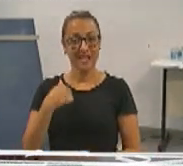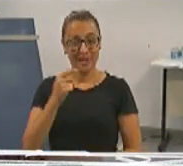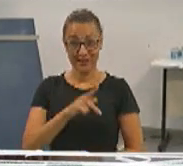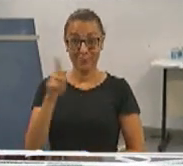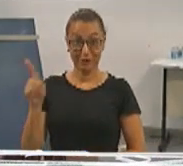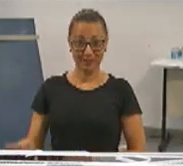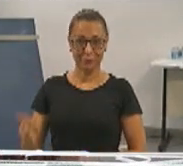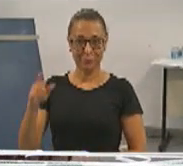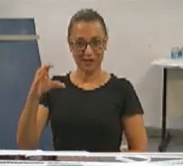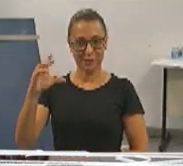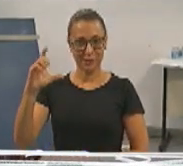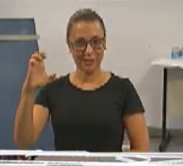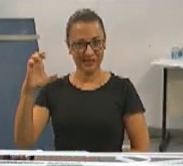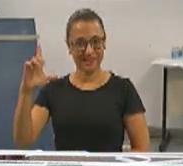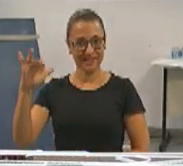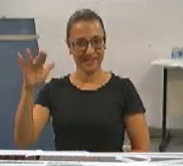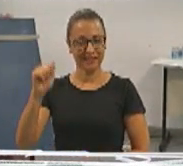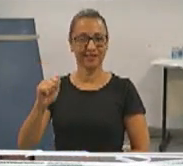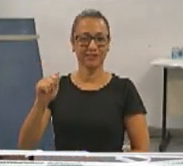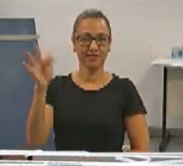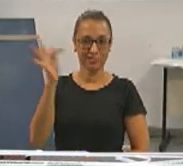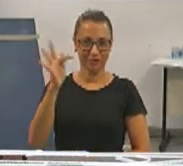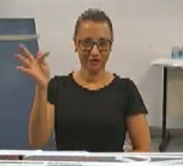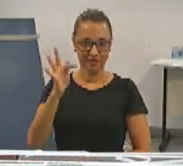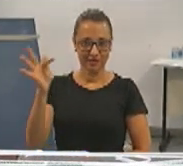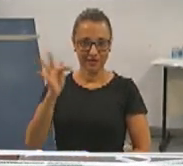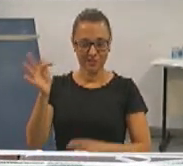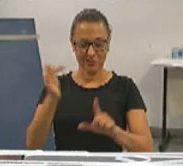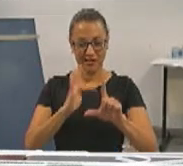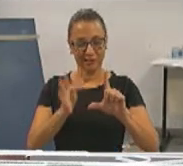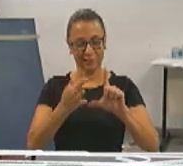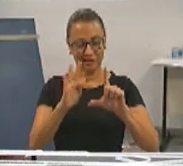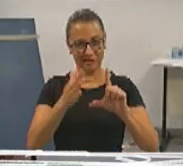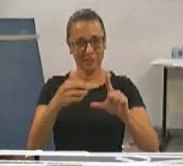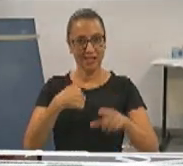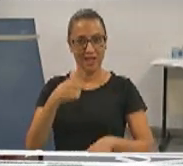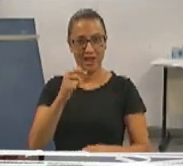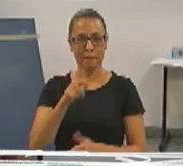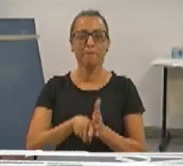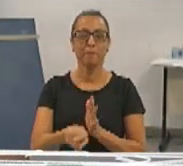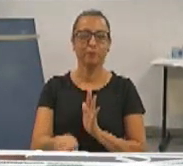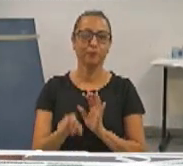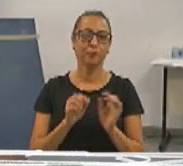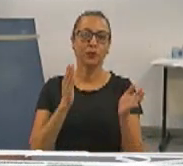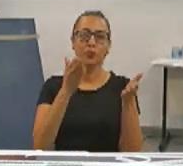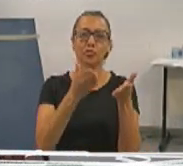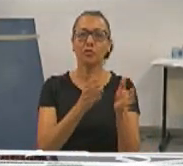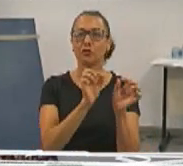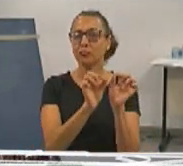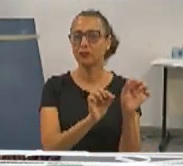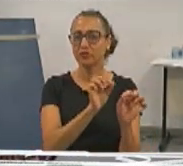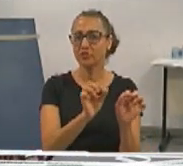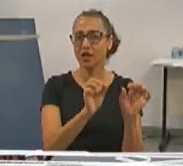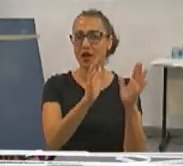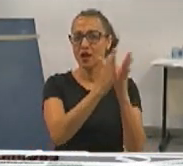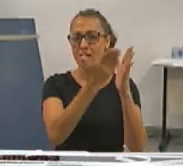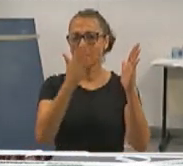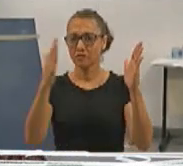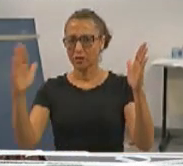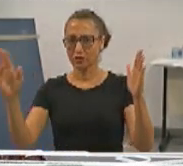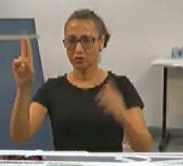professora Célia, da Faculdade de Comunicação e Artes e Letras, e a minha pergunta é no sentido da biblioteca do